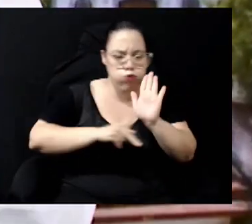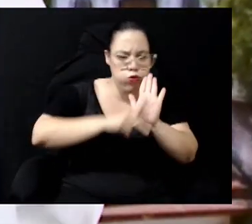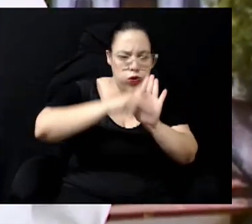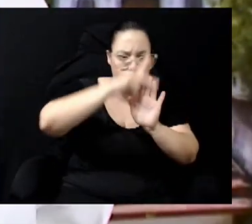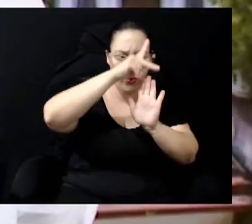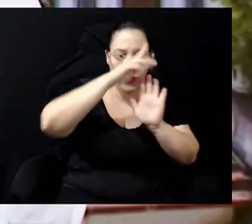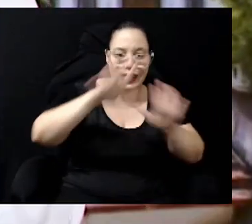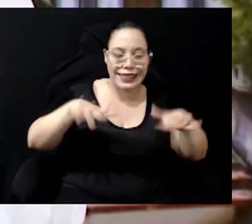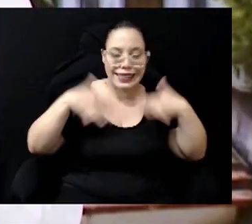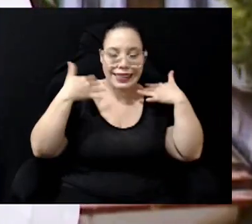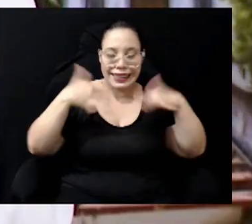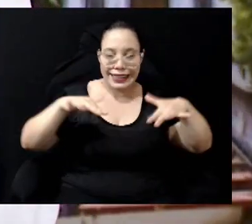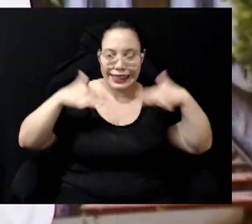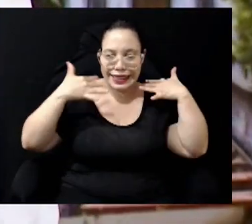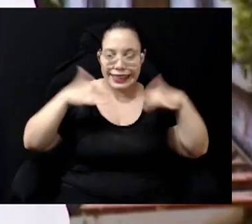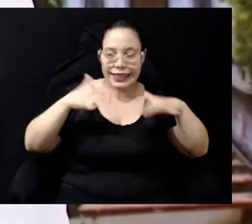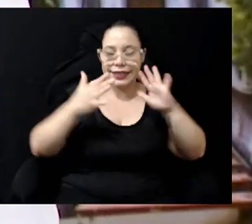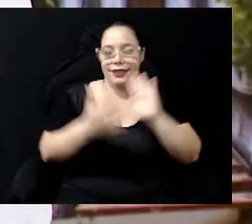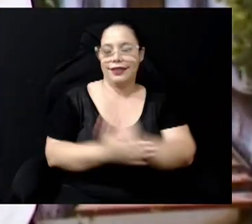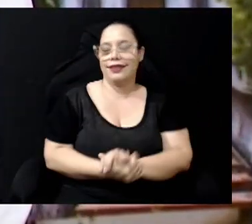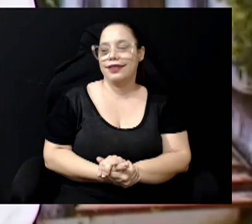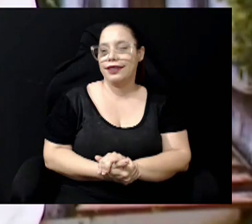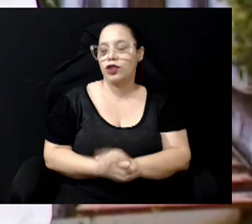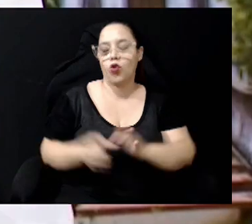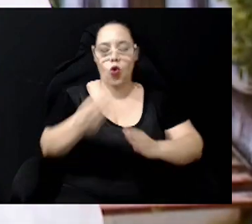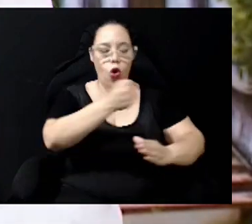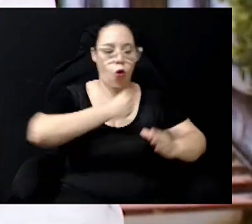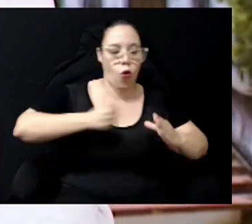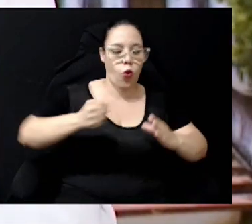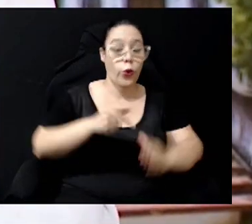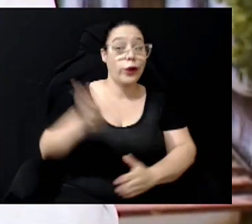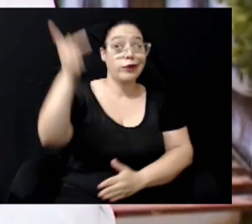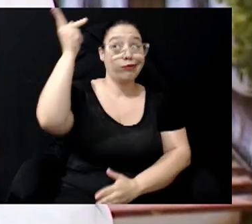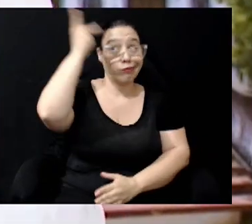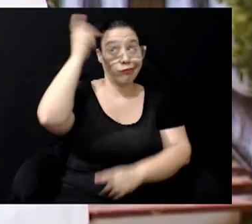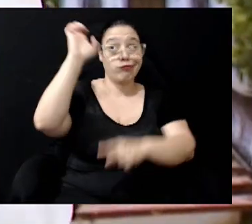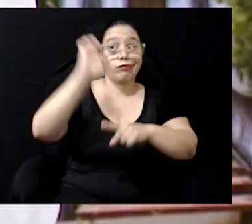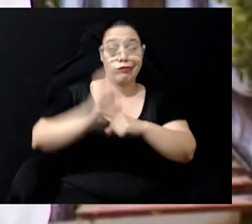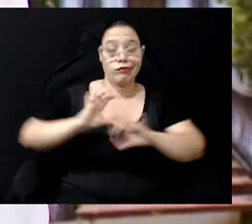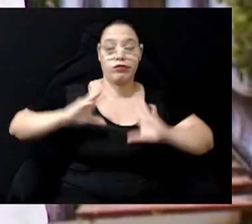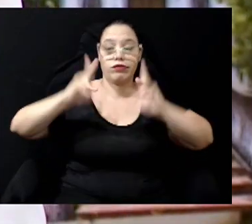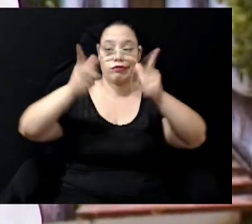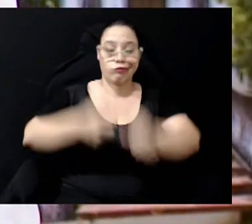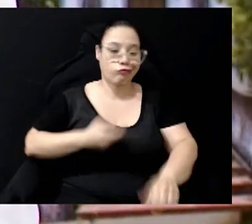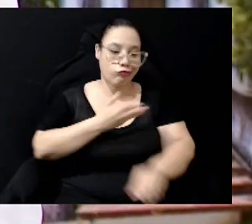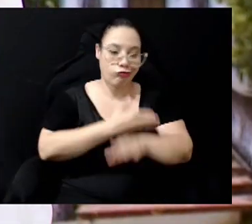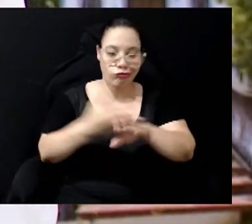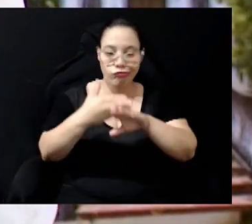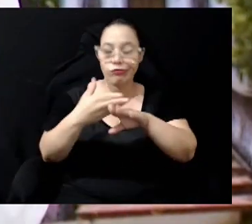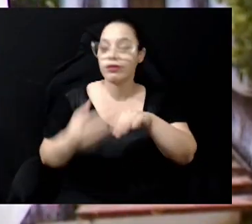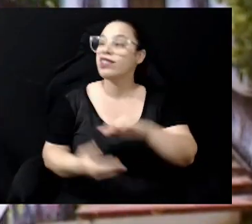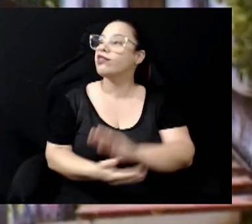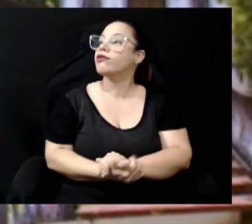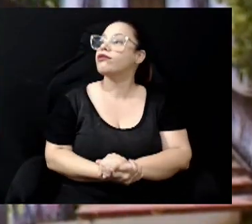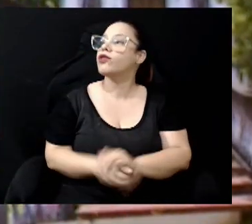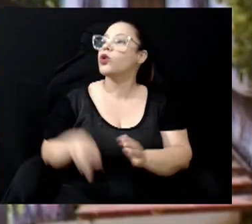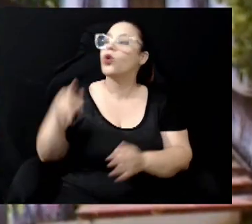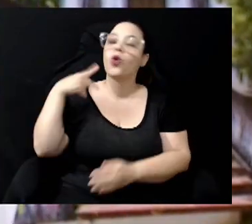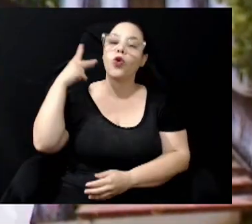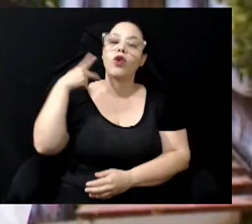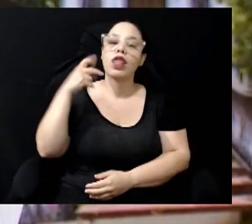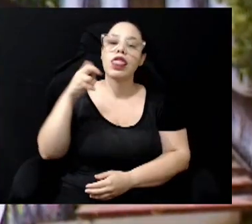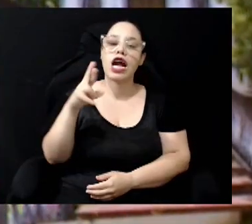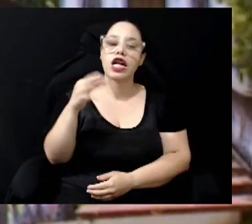fomento à gastronomia do estado de São Paulo de todos os tempos. O governador Tarcísio de Freitas